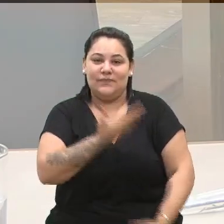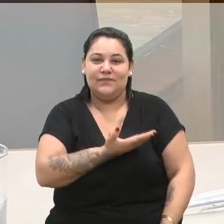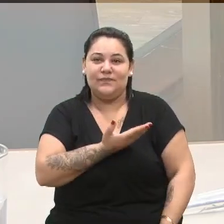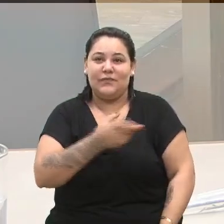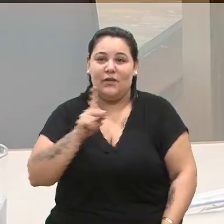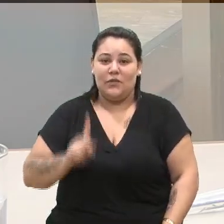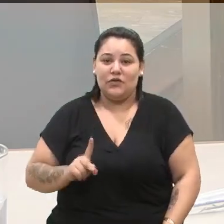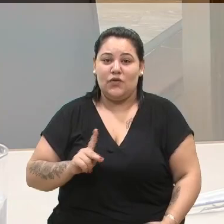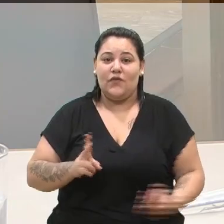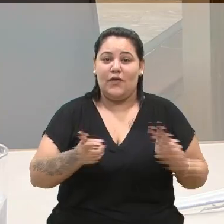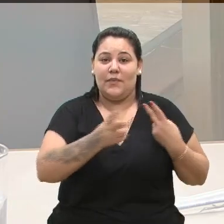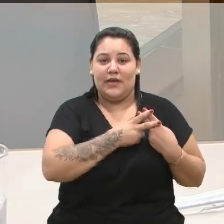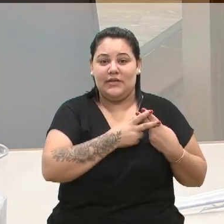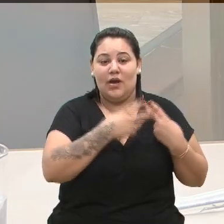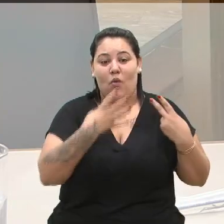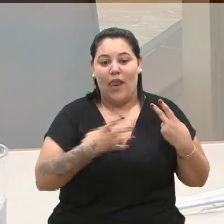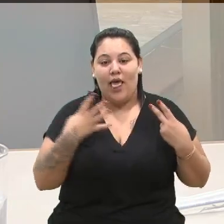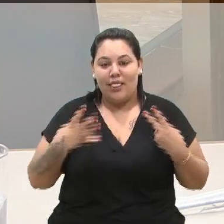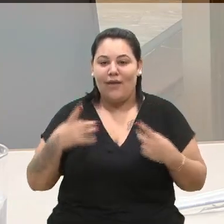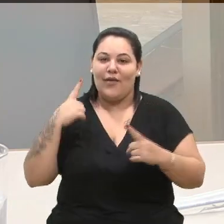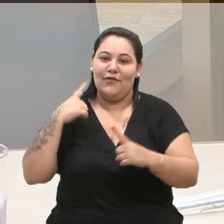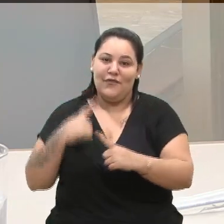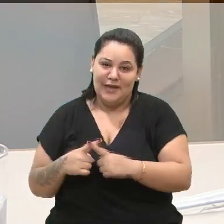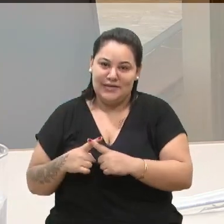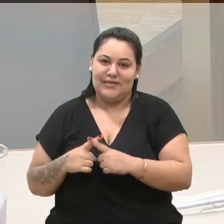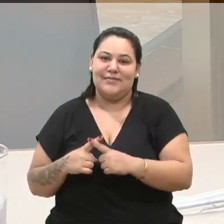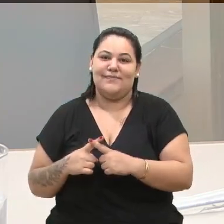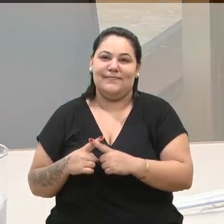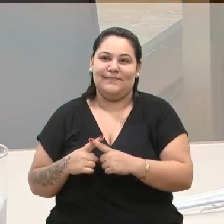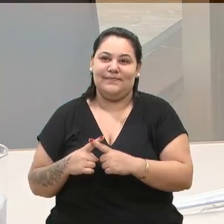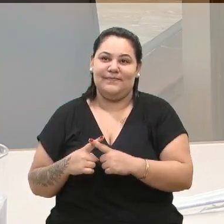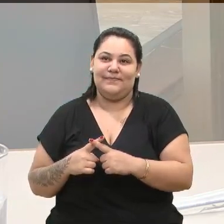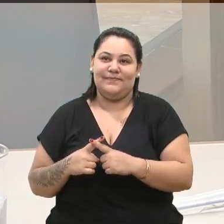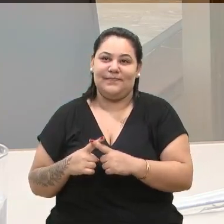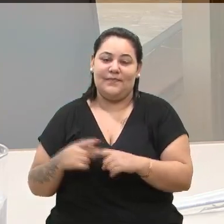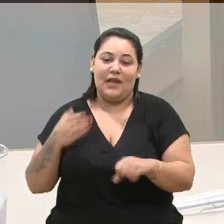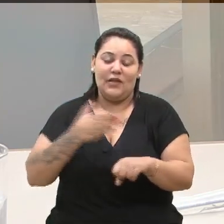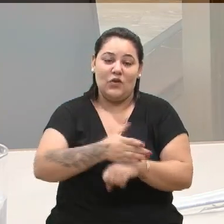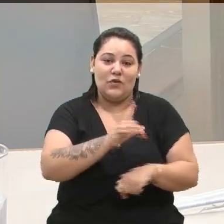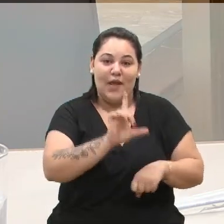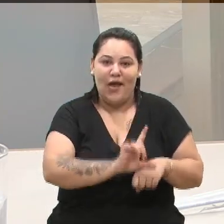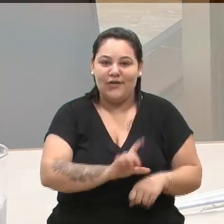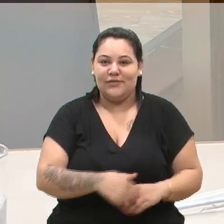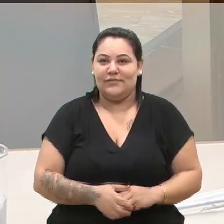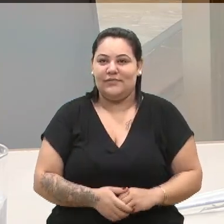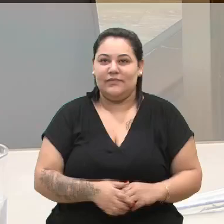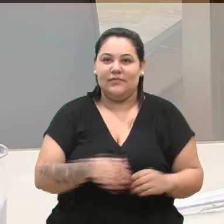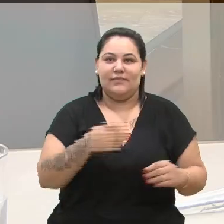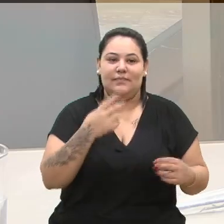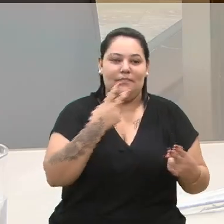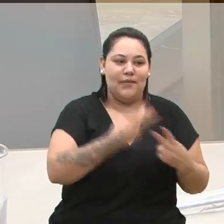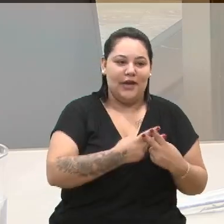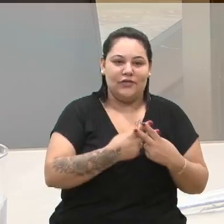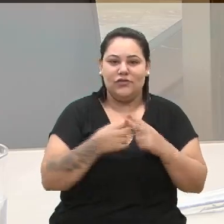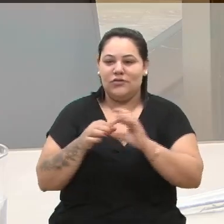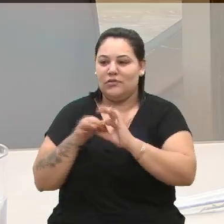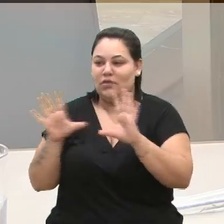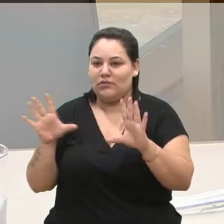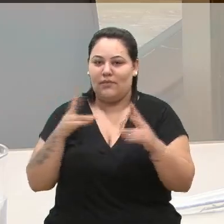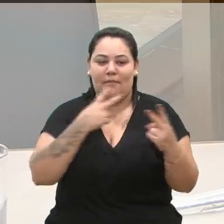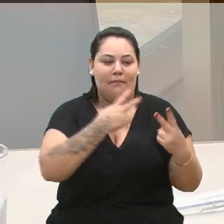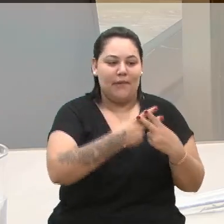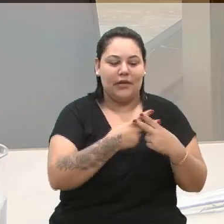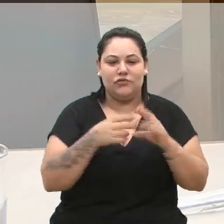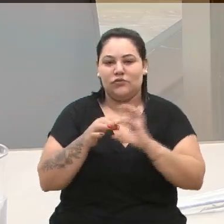que foi preso 44 vezes, né, que acabou invadindo uma loja, ou seja, prende e solta, prende e solta. Então,